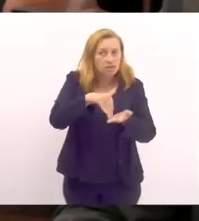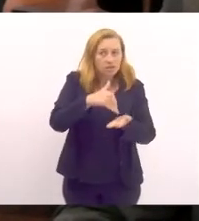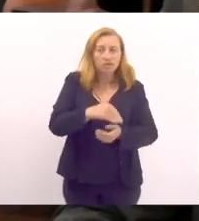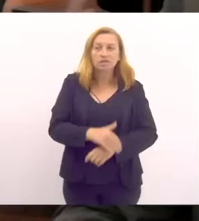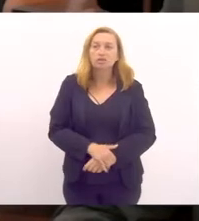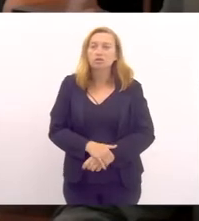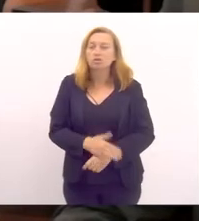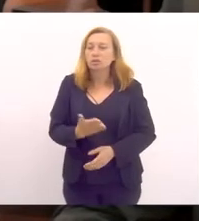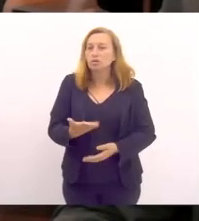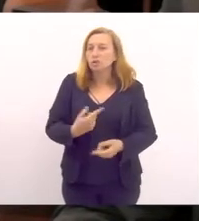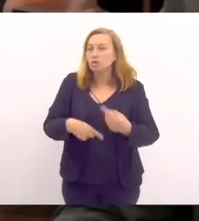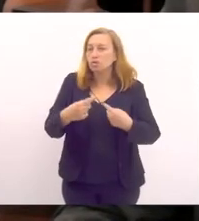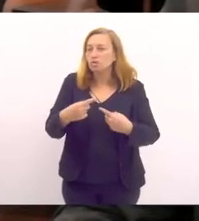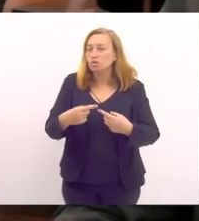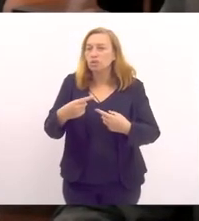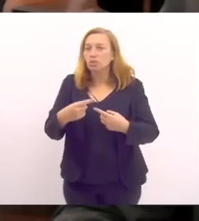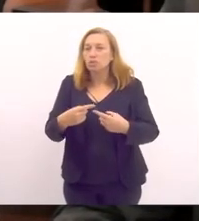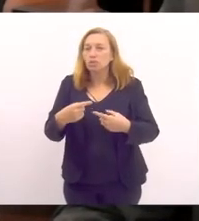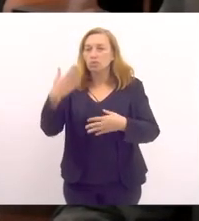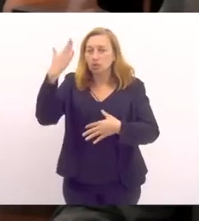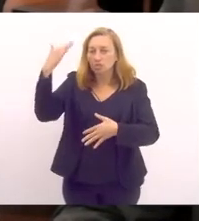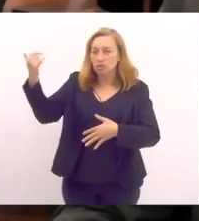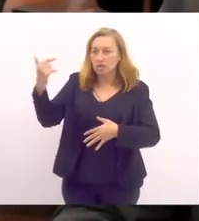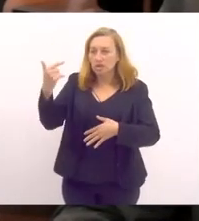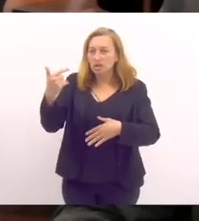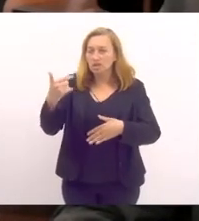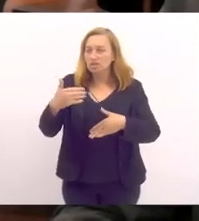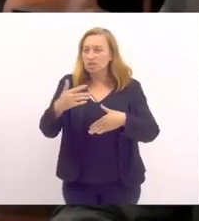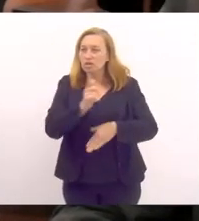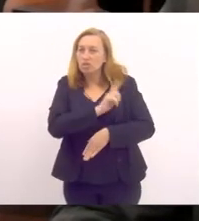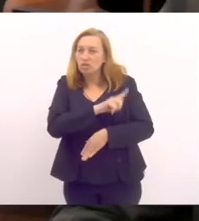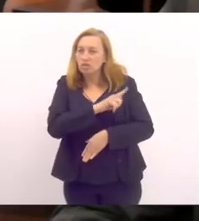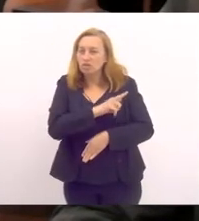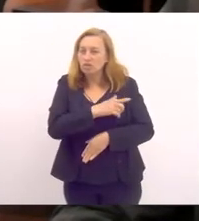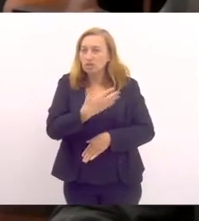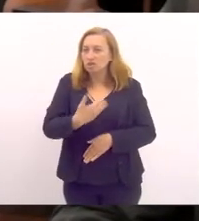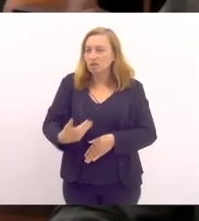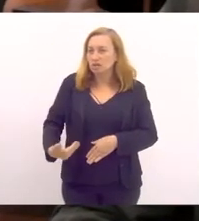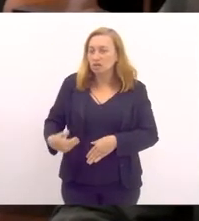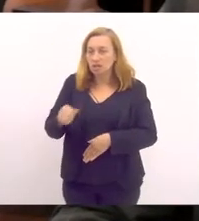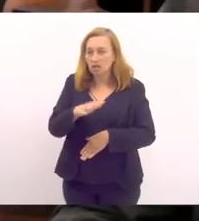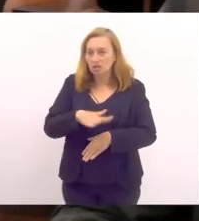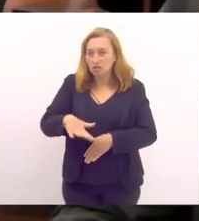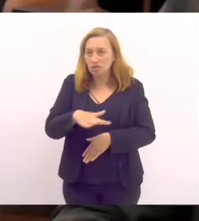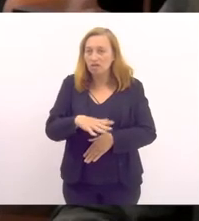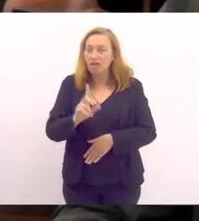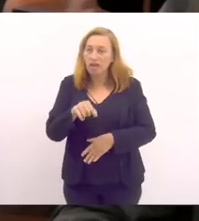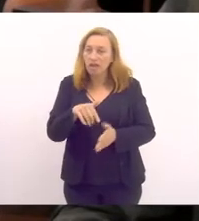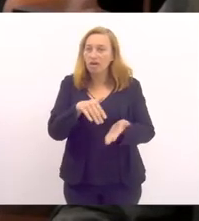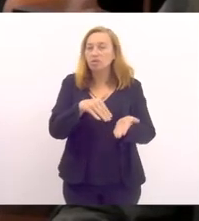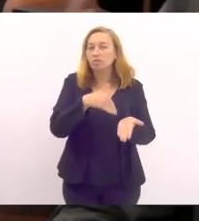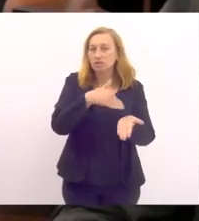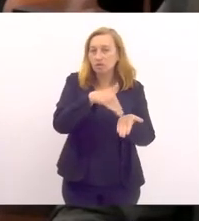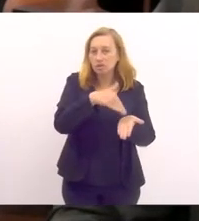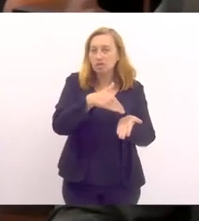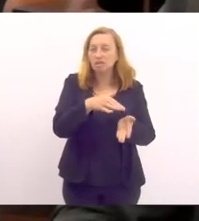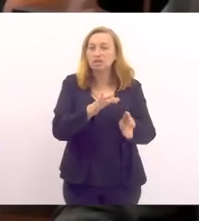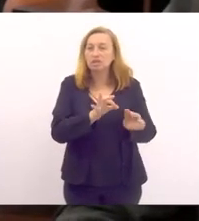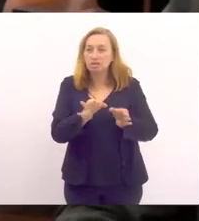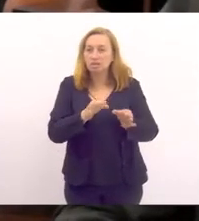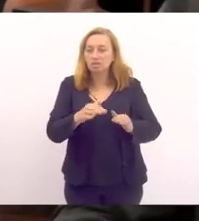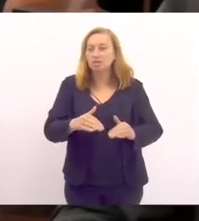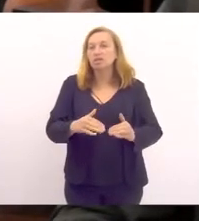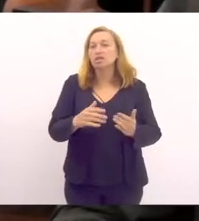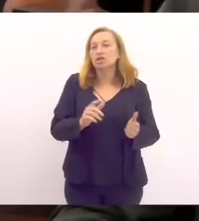O sucesso da instância de governança regional é o sucesso da secretaria, é o trabalho bem feito. Quando a gente chegar nos